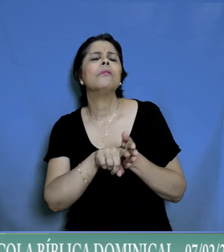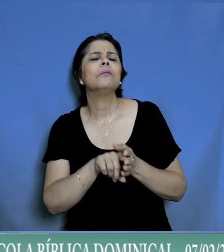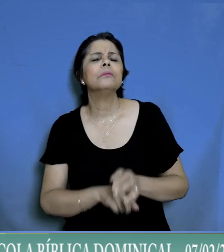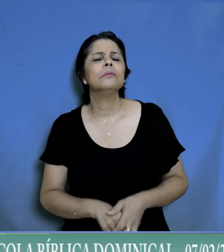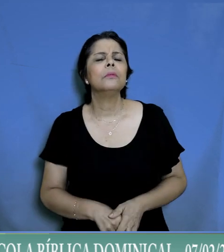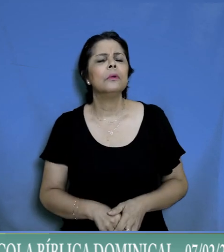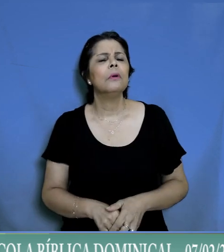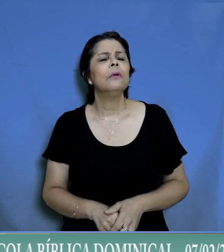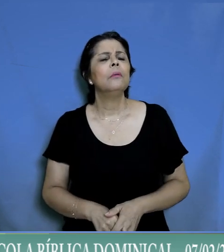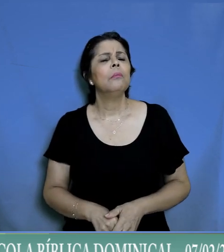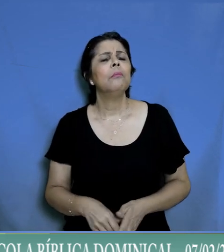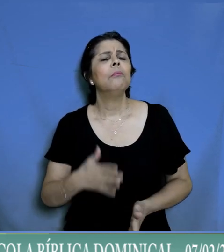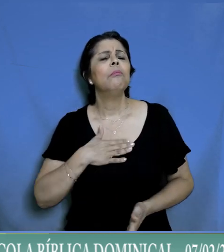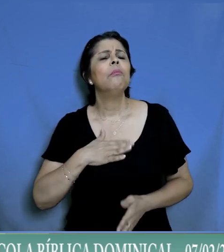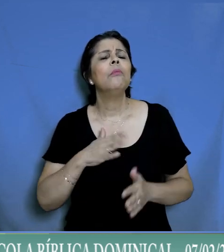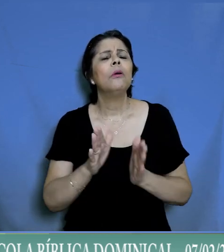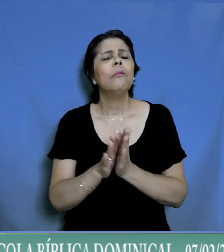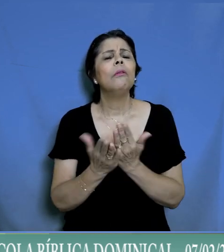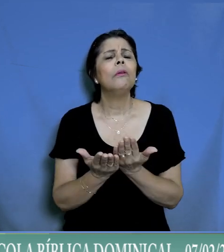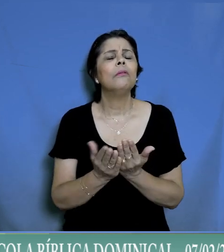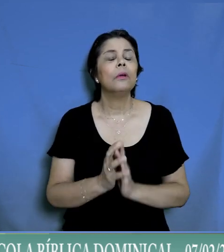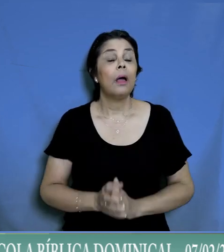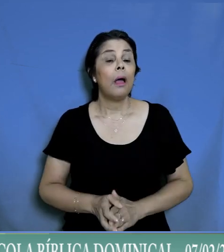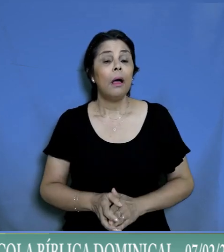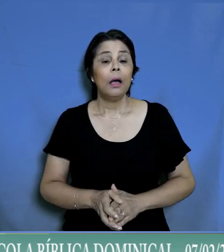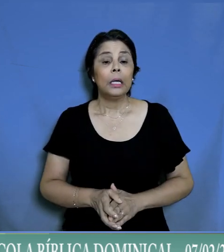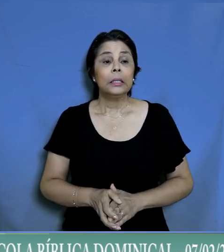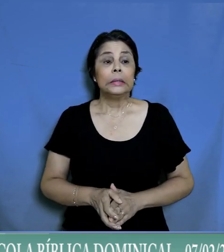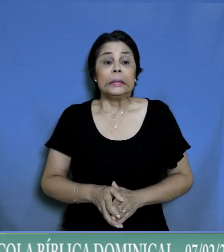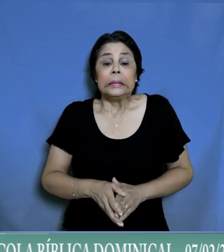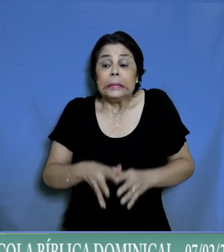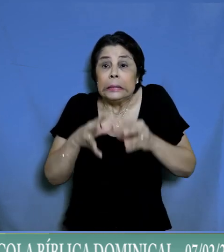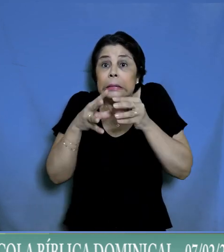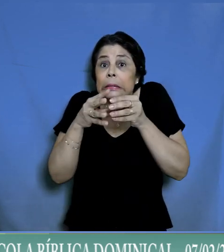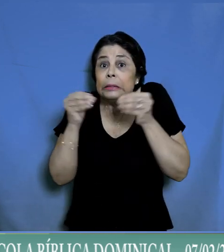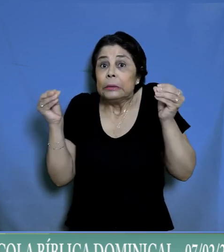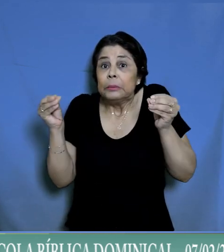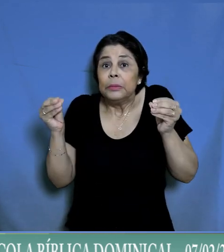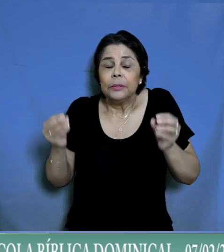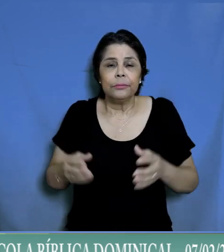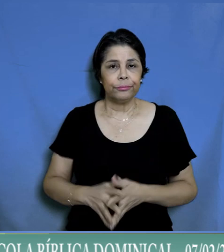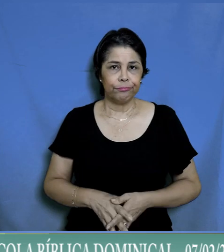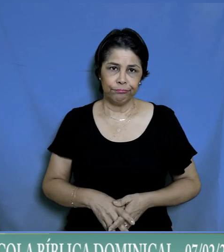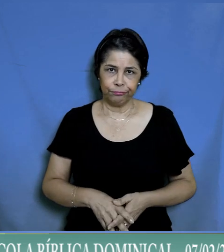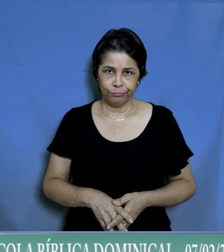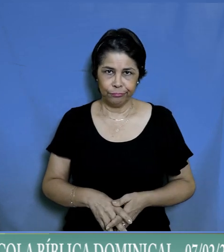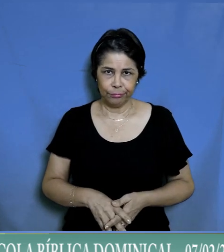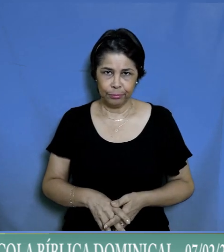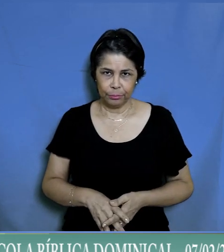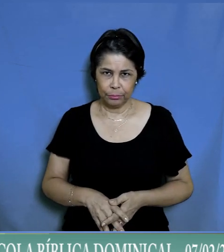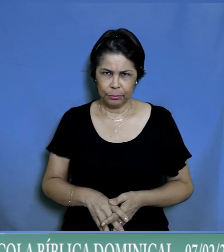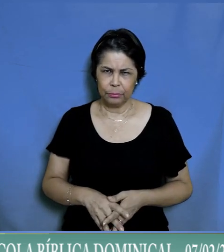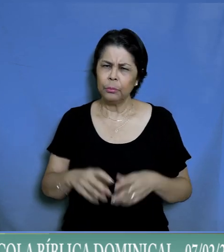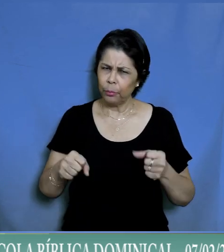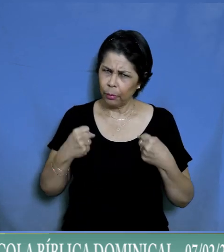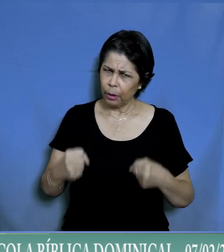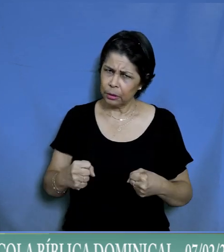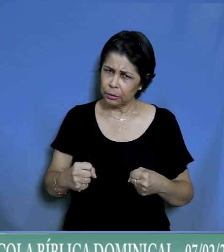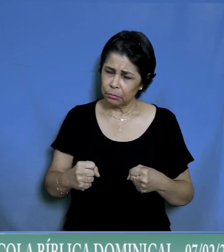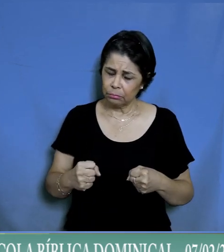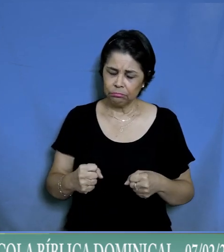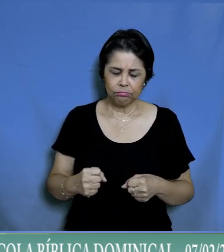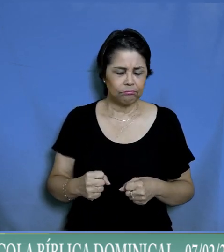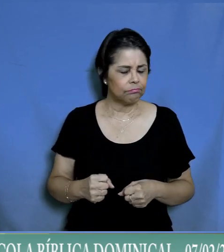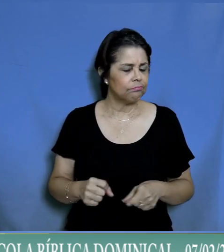trabalho foi uma bênção. Porque para o calvinista, o presbiteriano, o trabalho é uma forma de servir a